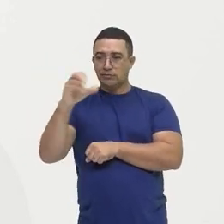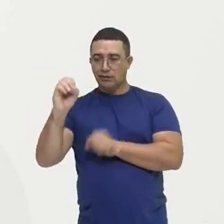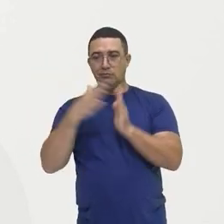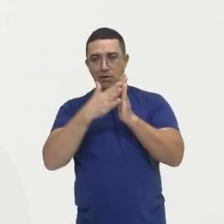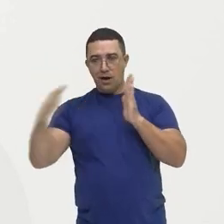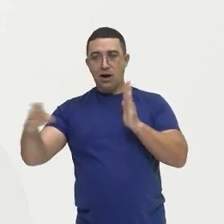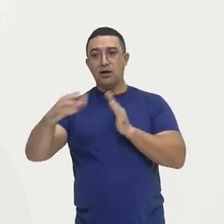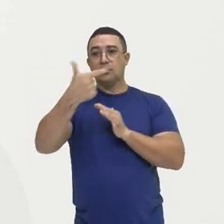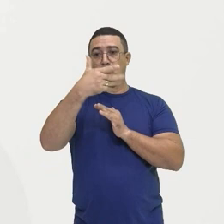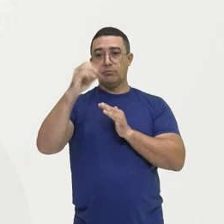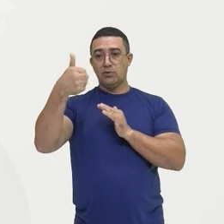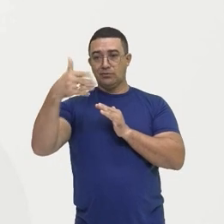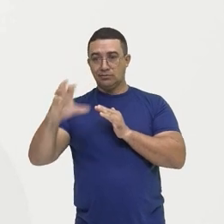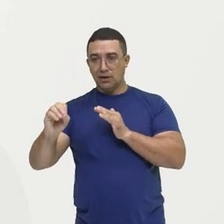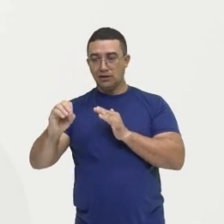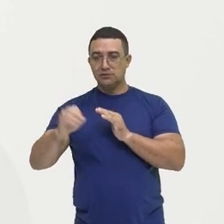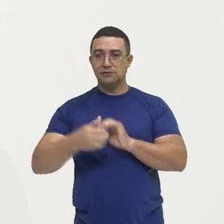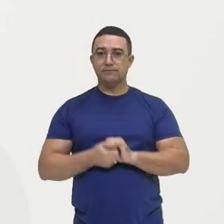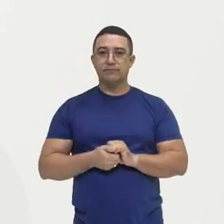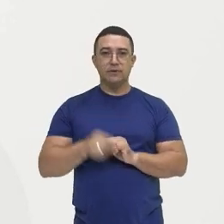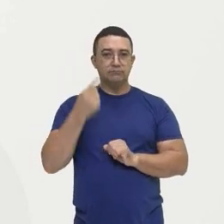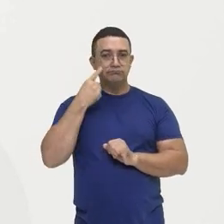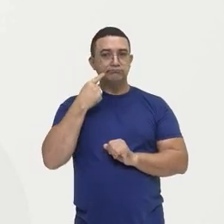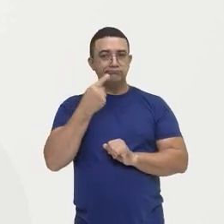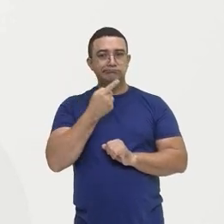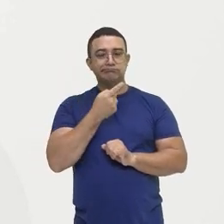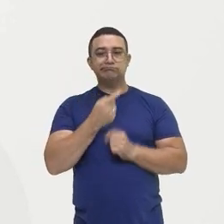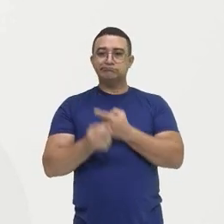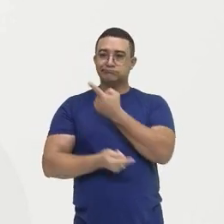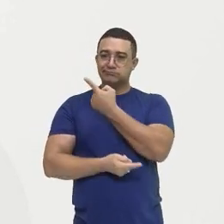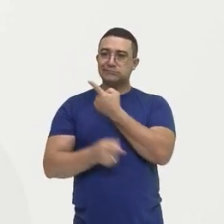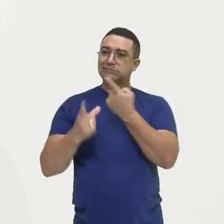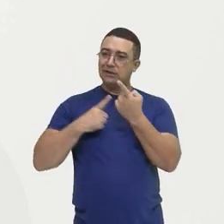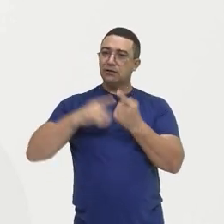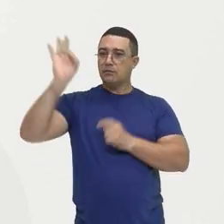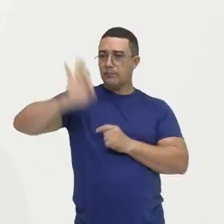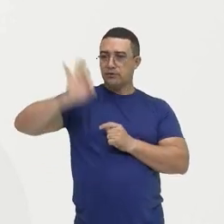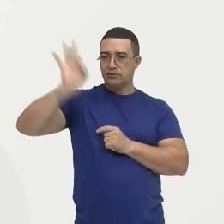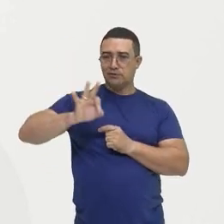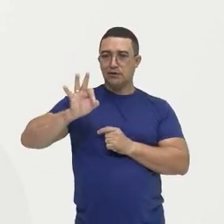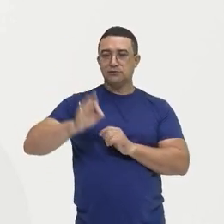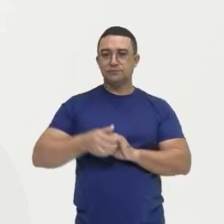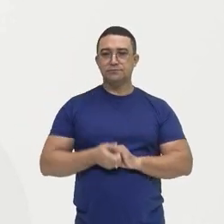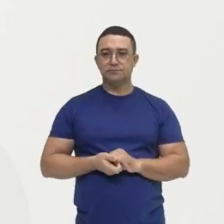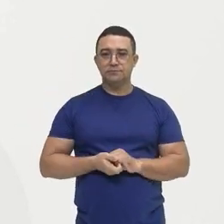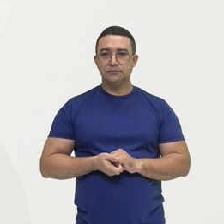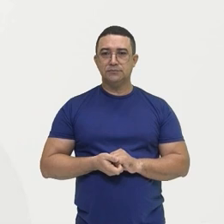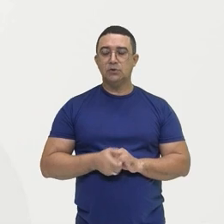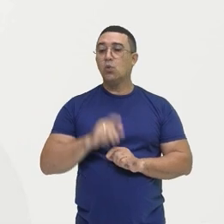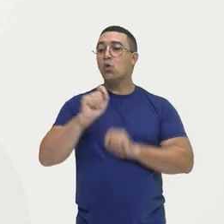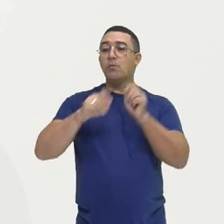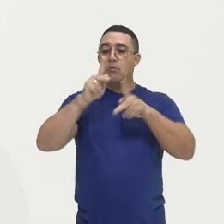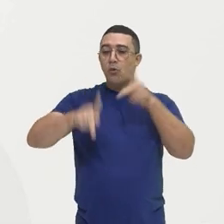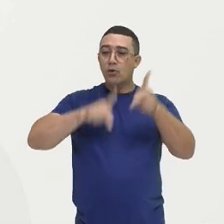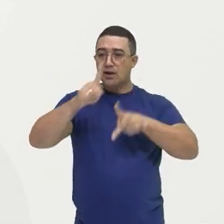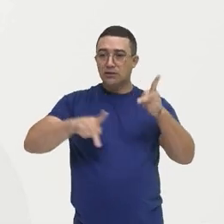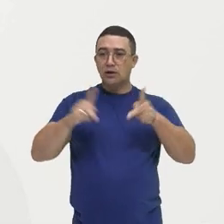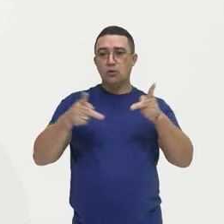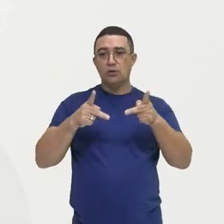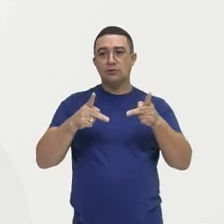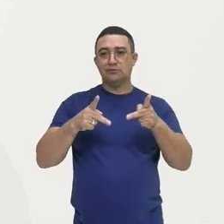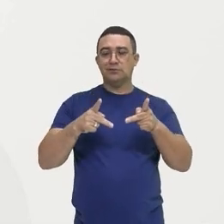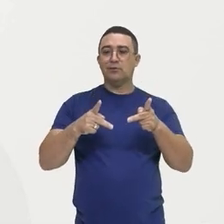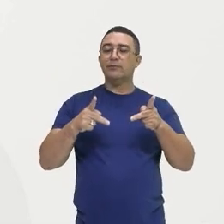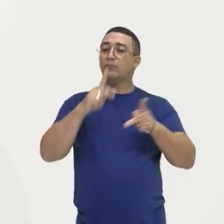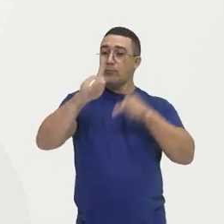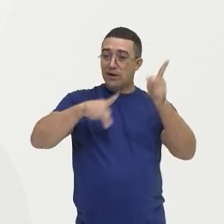2010. Lembrando que a gente tem aqui porcentagem, olha, a gente observa também essa informação da população urbana e da